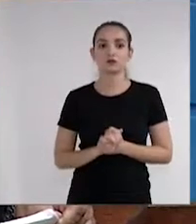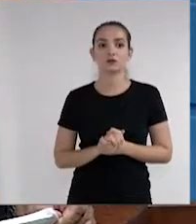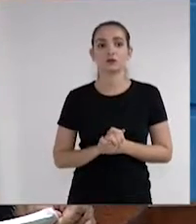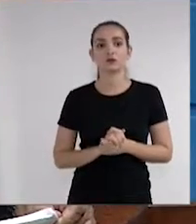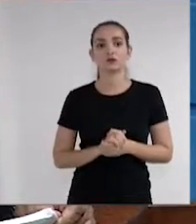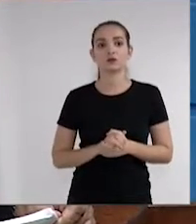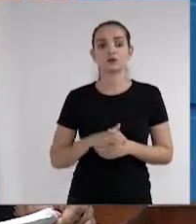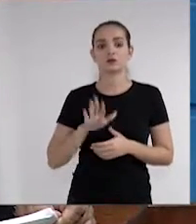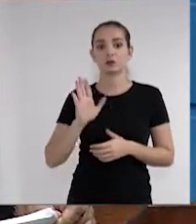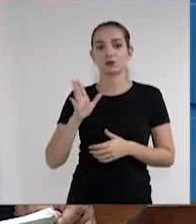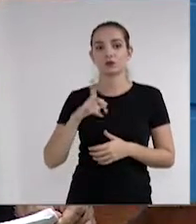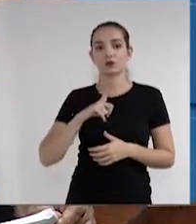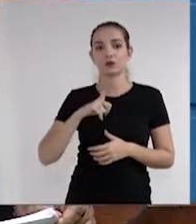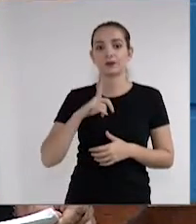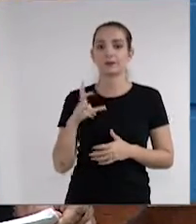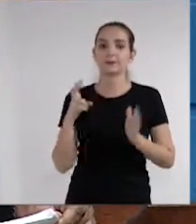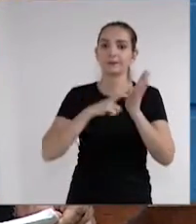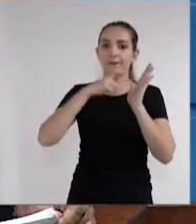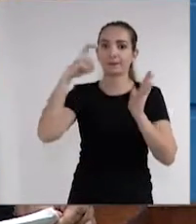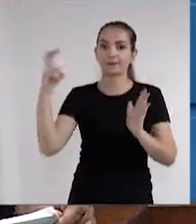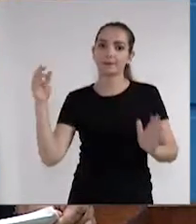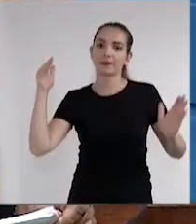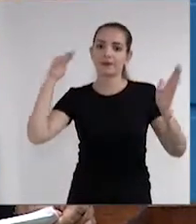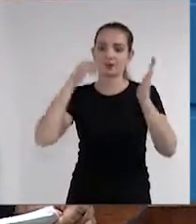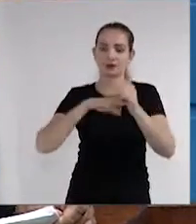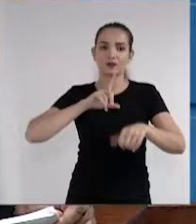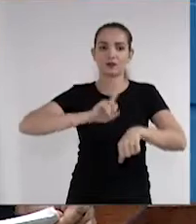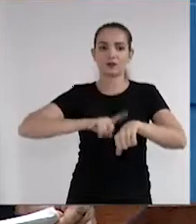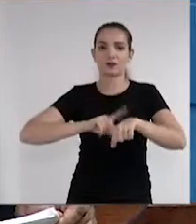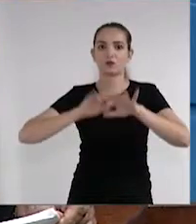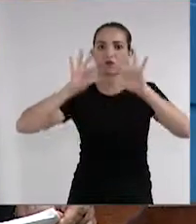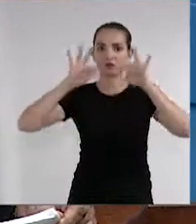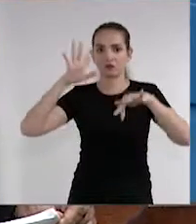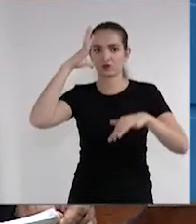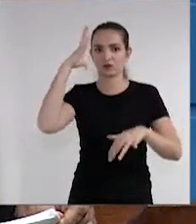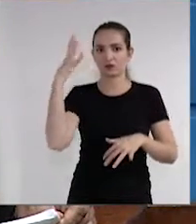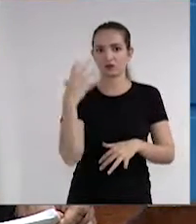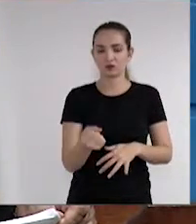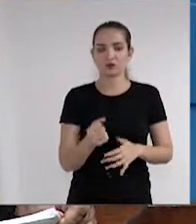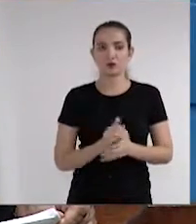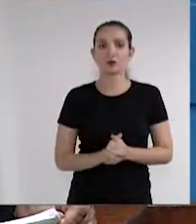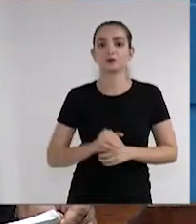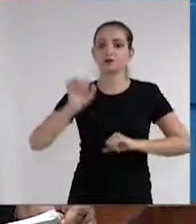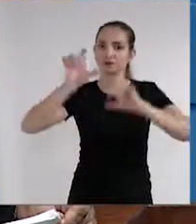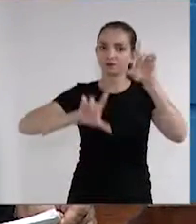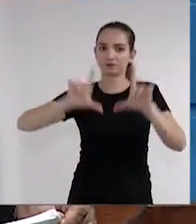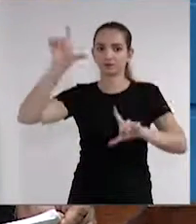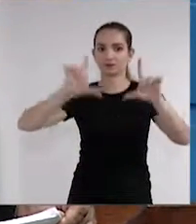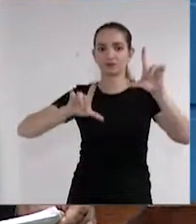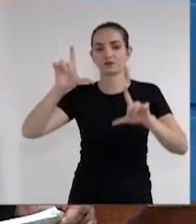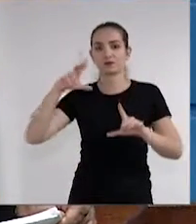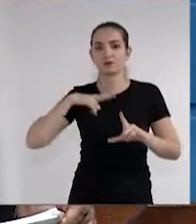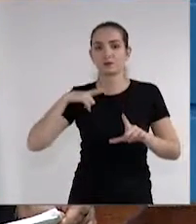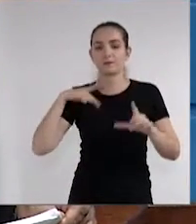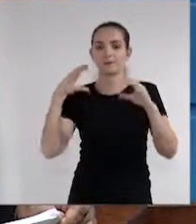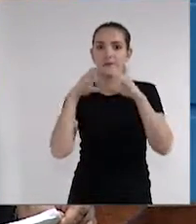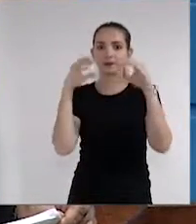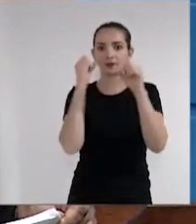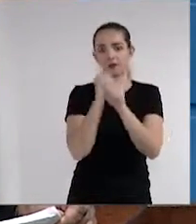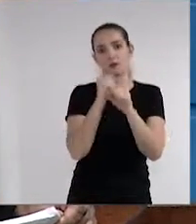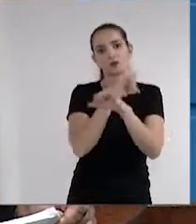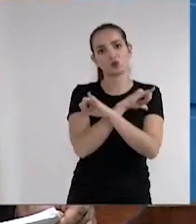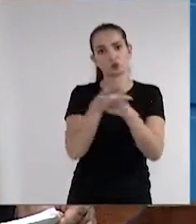Assim, desde a manhã até a hora do final do resultado, a televisão, particularmente a Rede